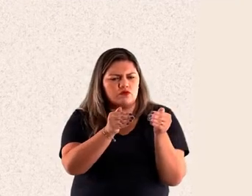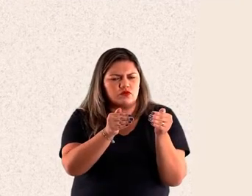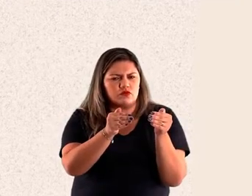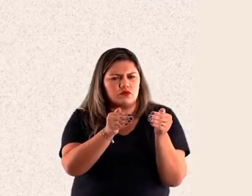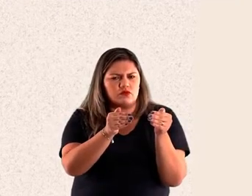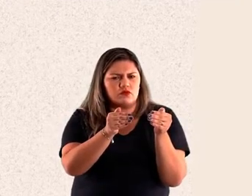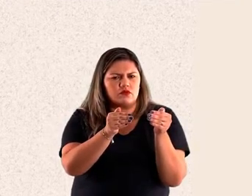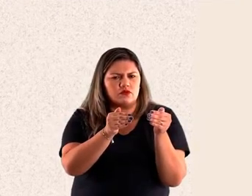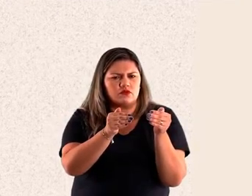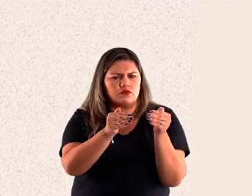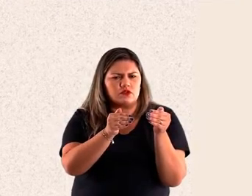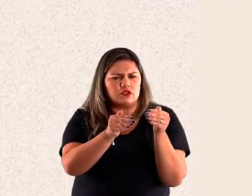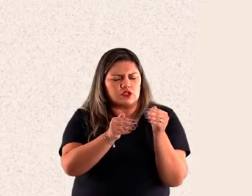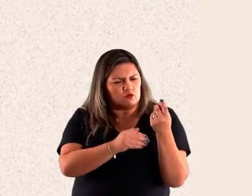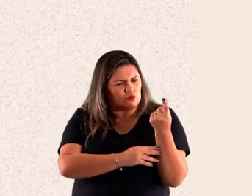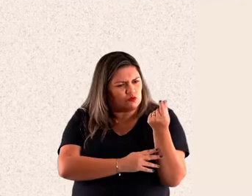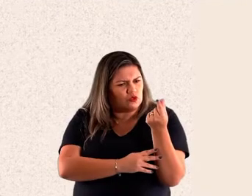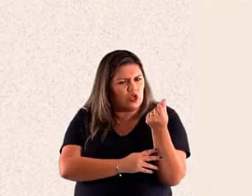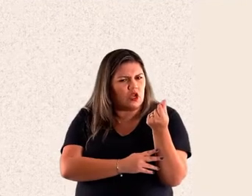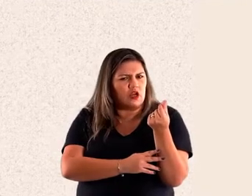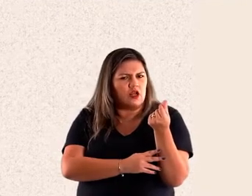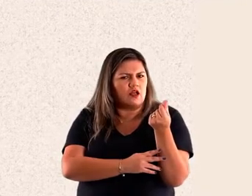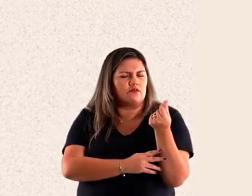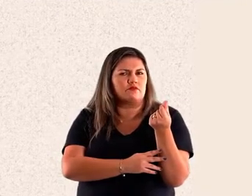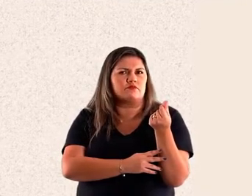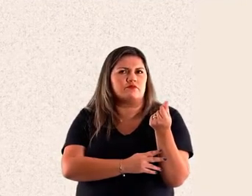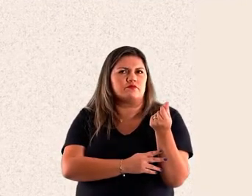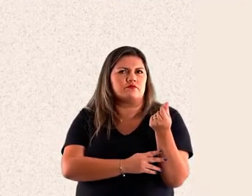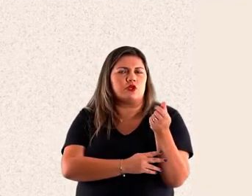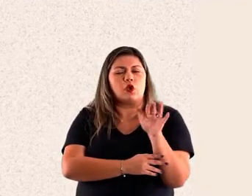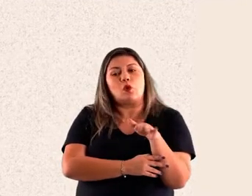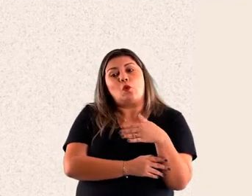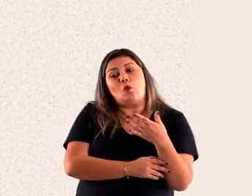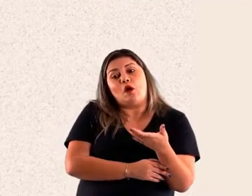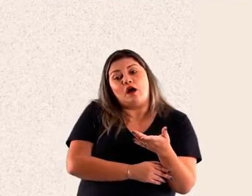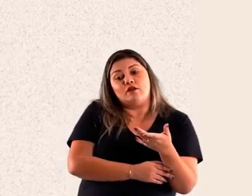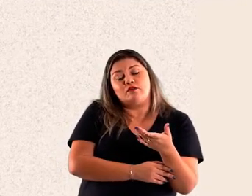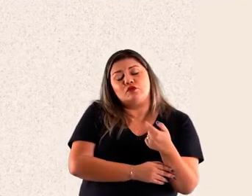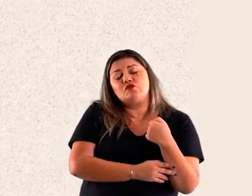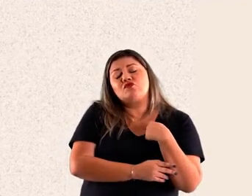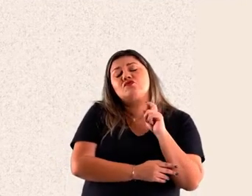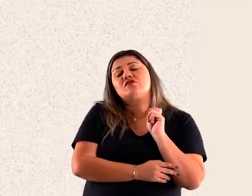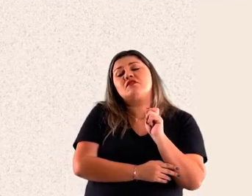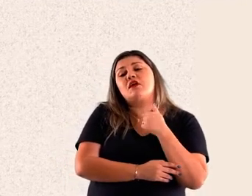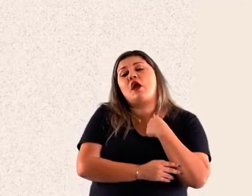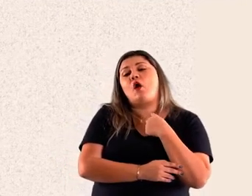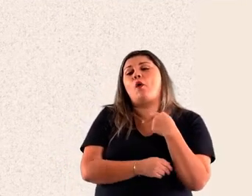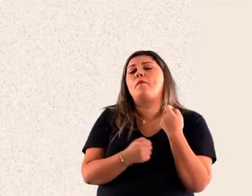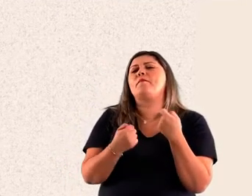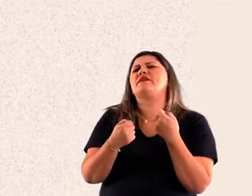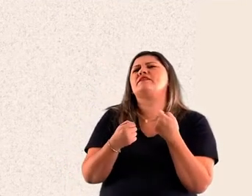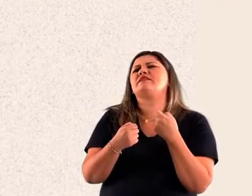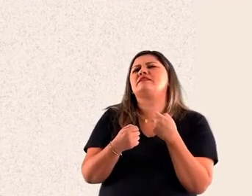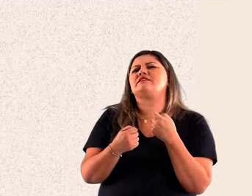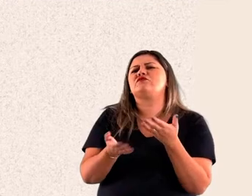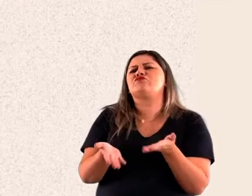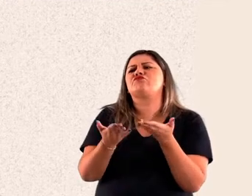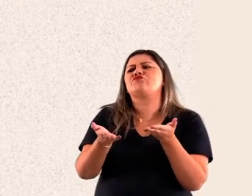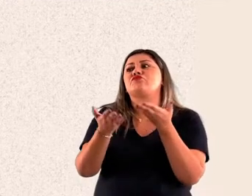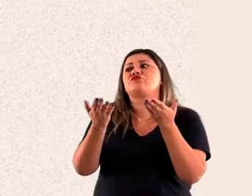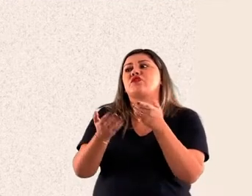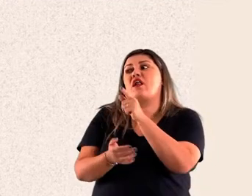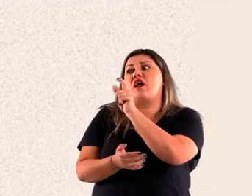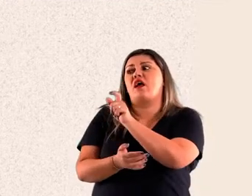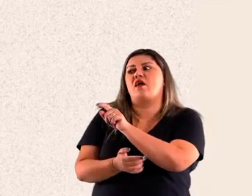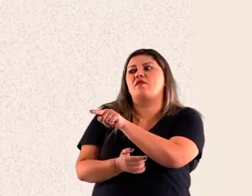em jogo na história então quando a gente pensa não o que que eu preciso para estimular essa essa